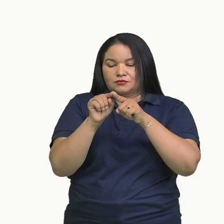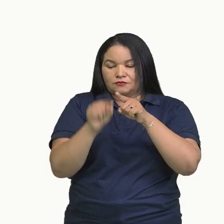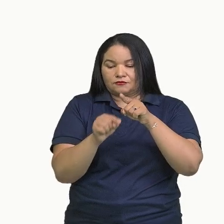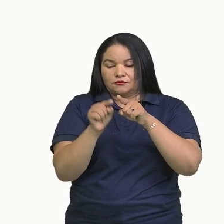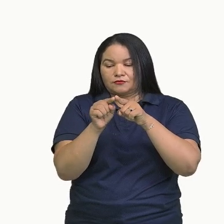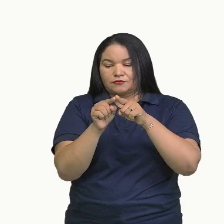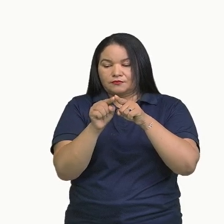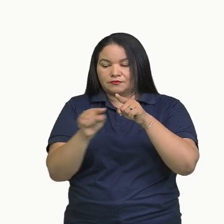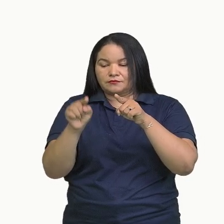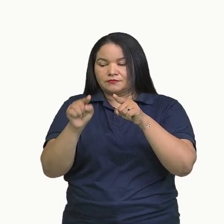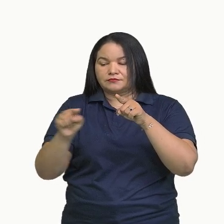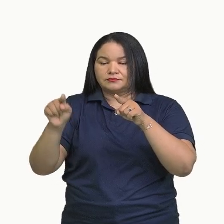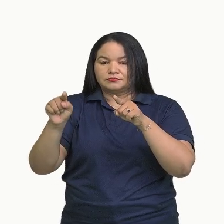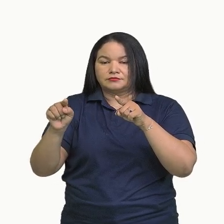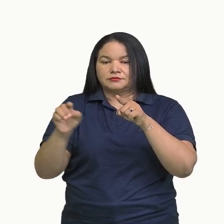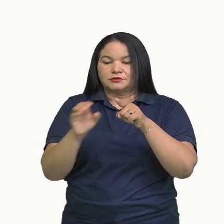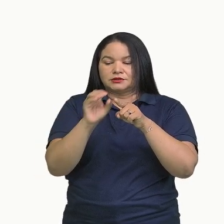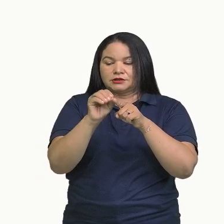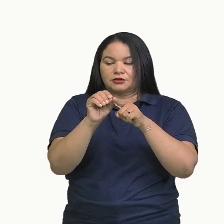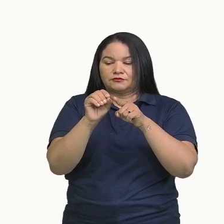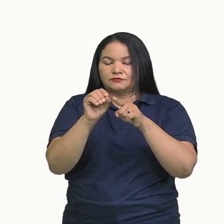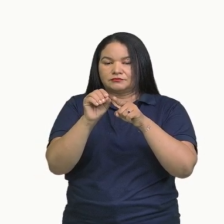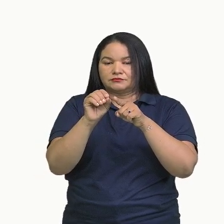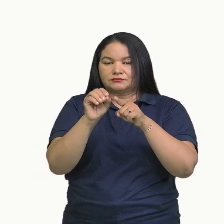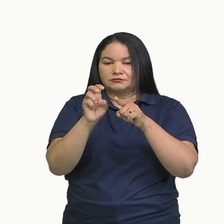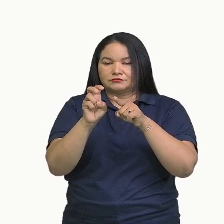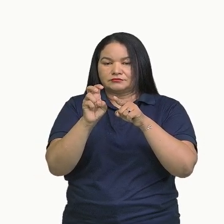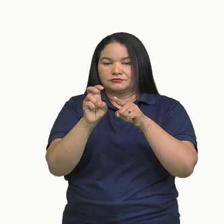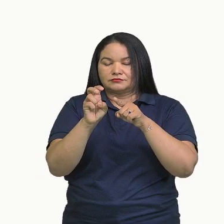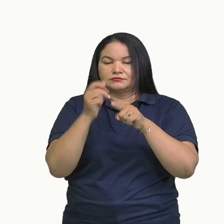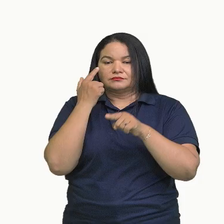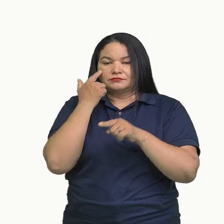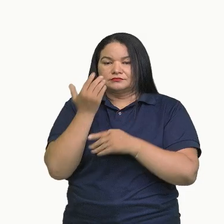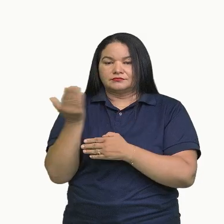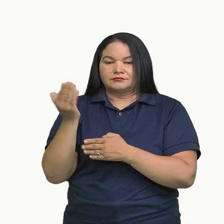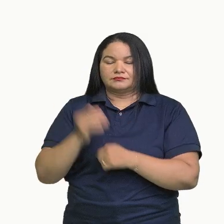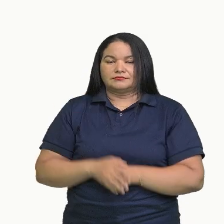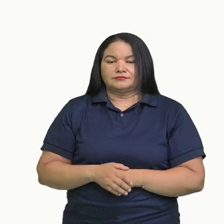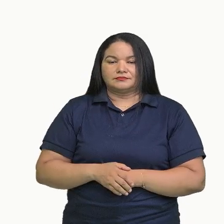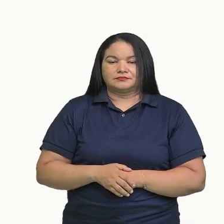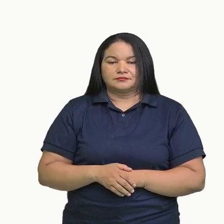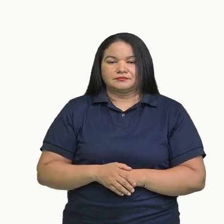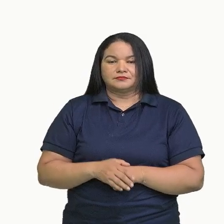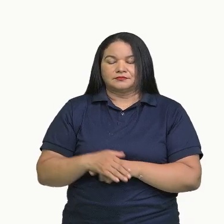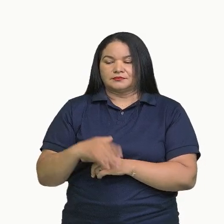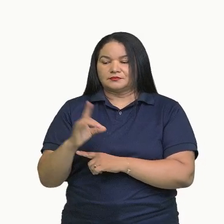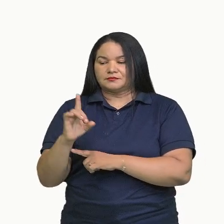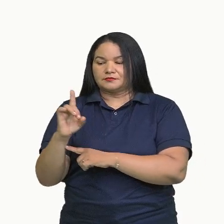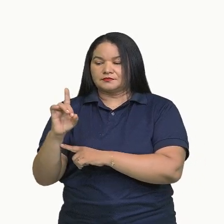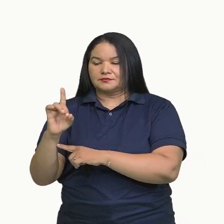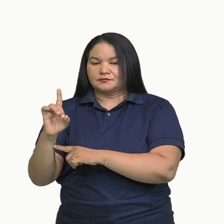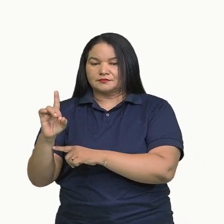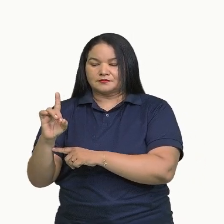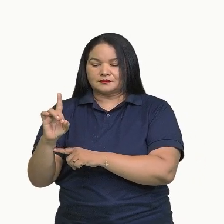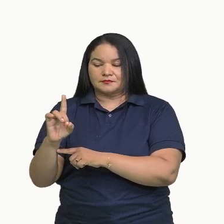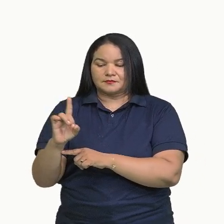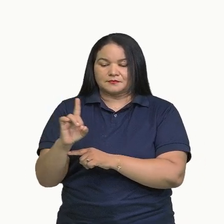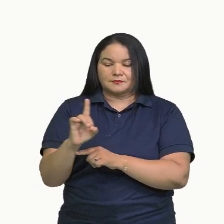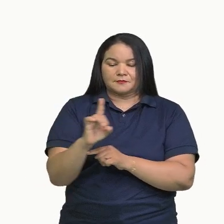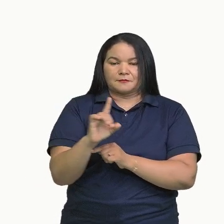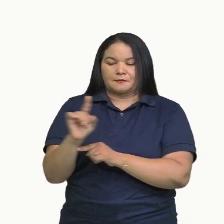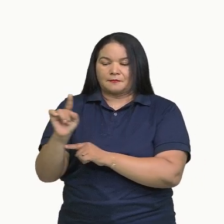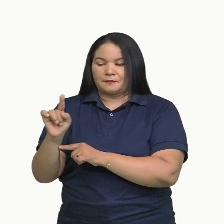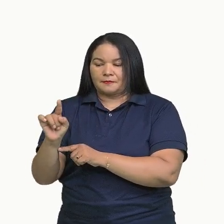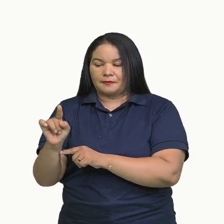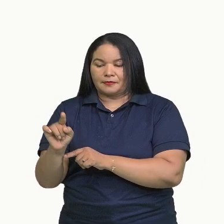aqui, 50, dois números após a vírgula, você vai começar ali contando da direita para a esquerda.